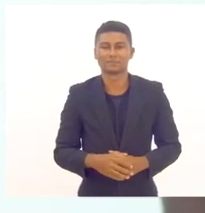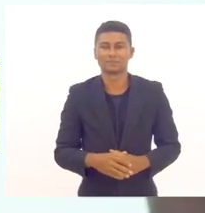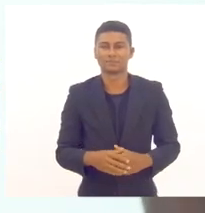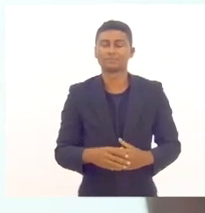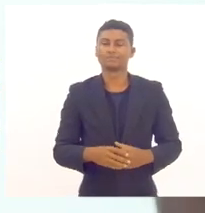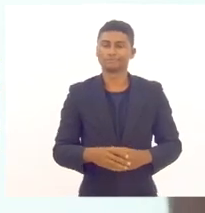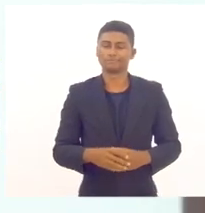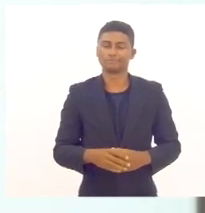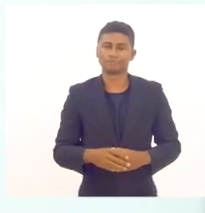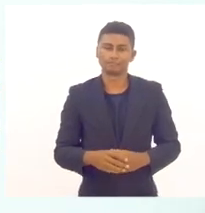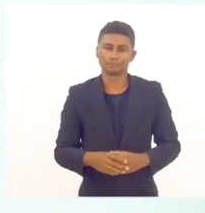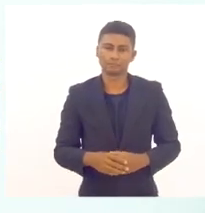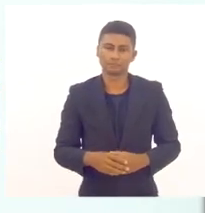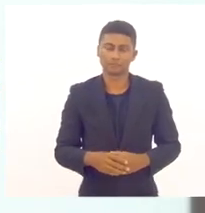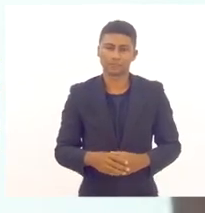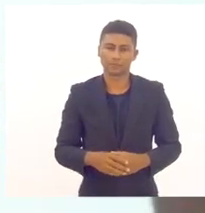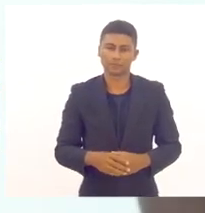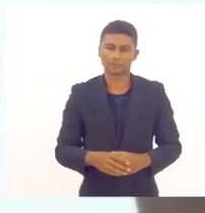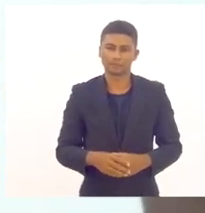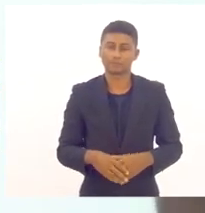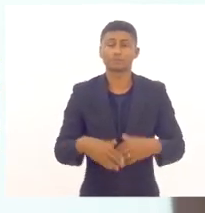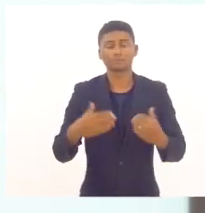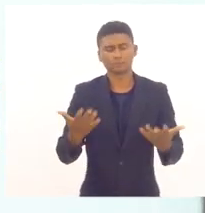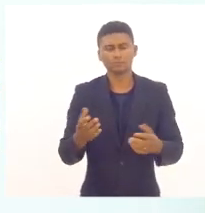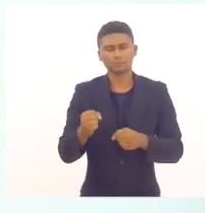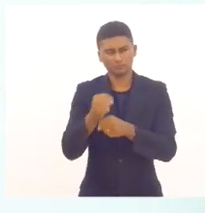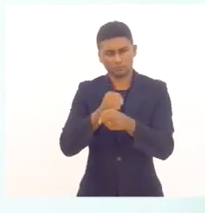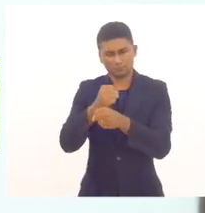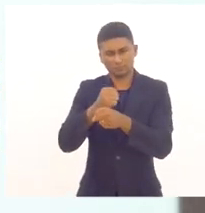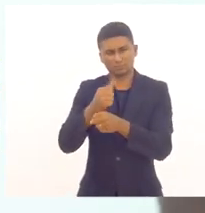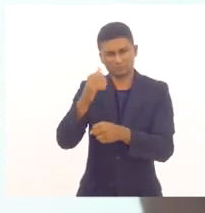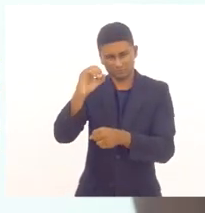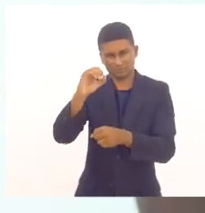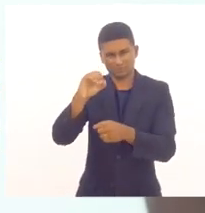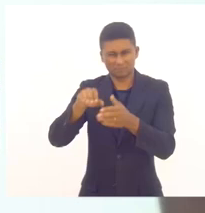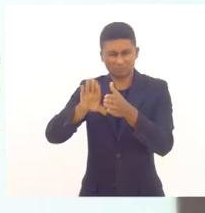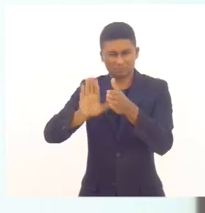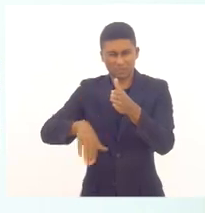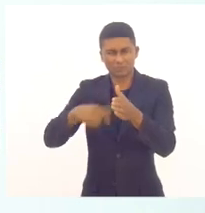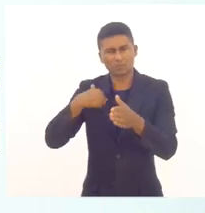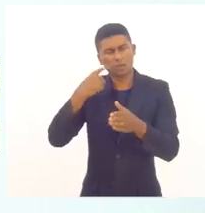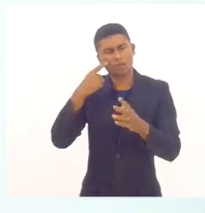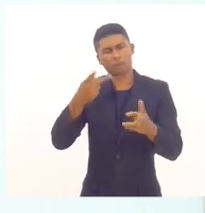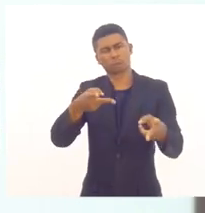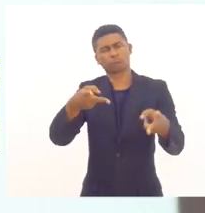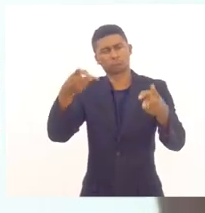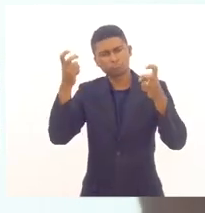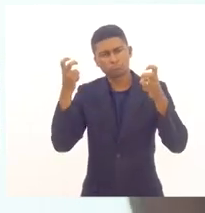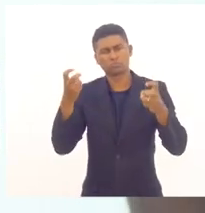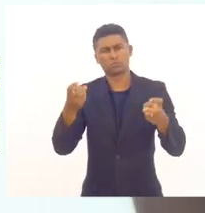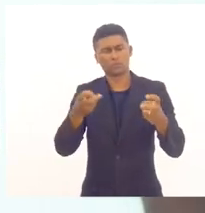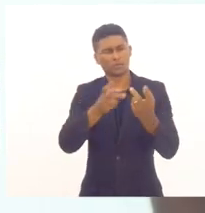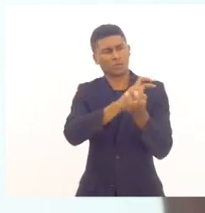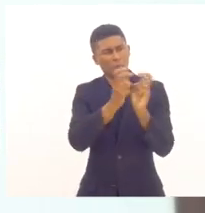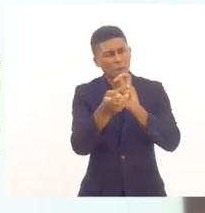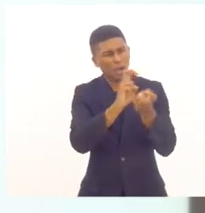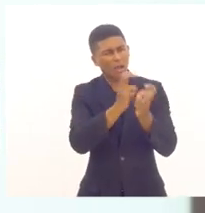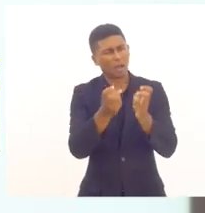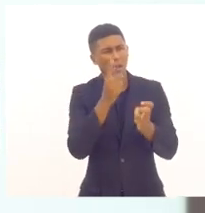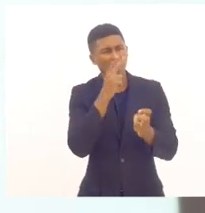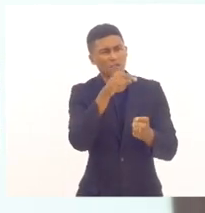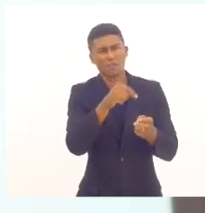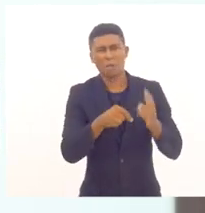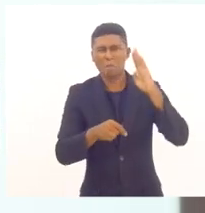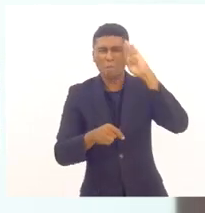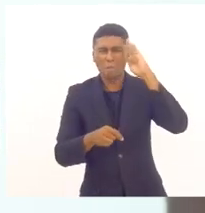caminho era esse. E em menos de 10 anos, eu percebi que a capoeira era muito maior do que as federações. A capoeira